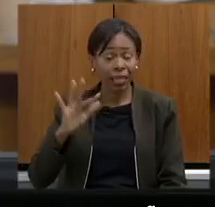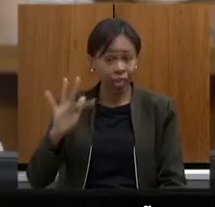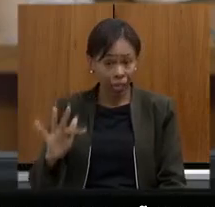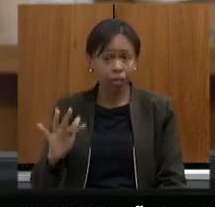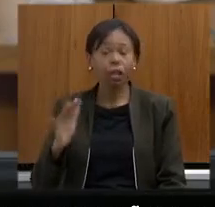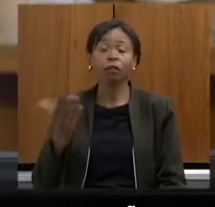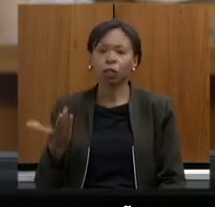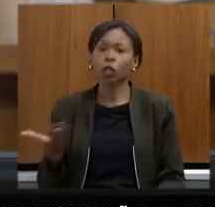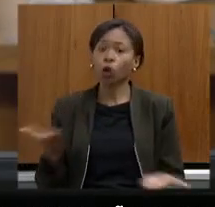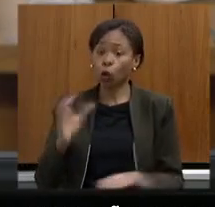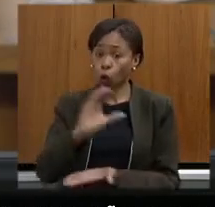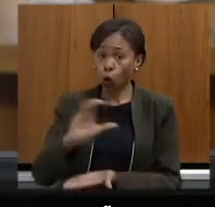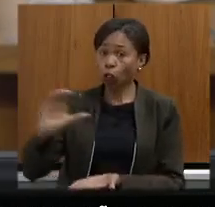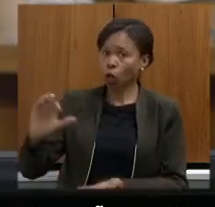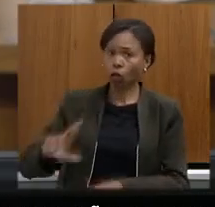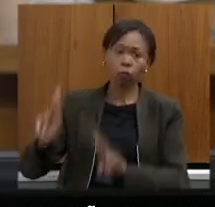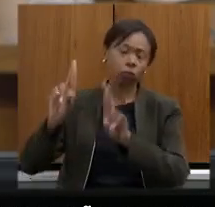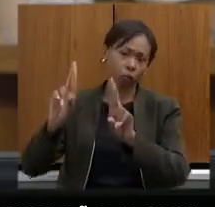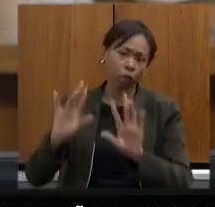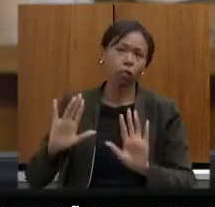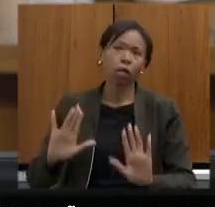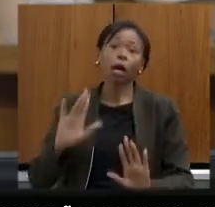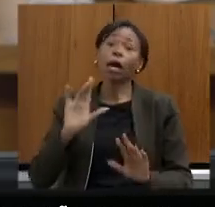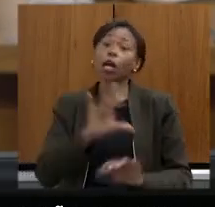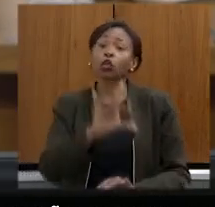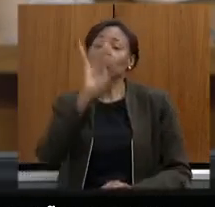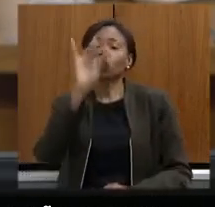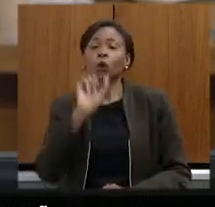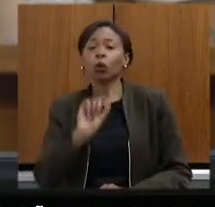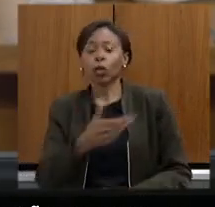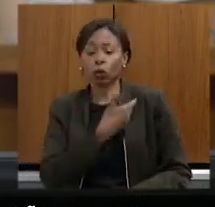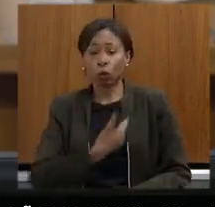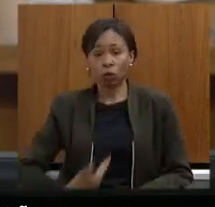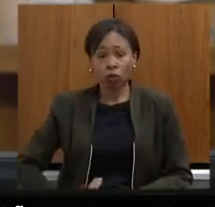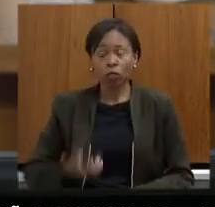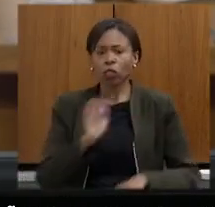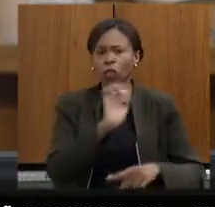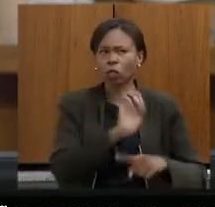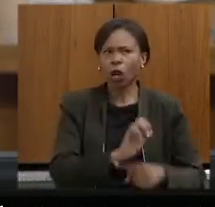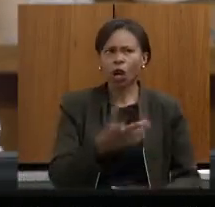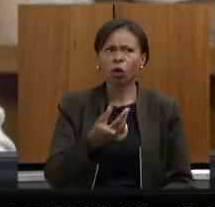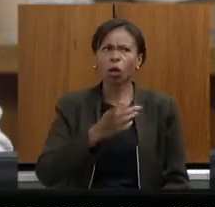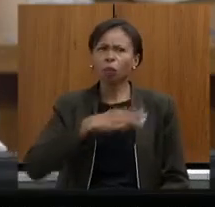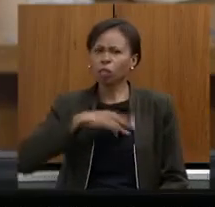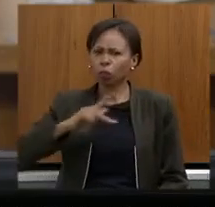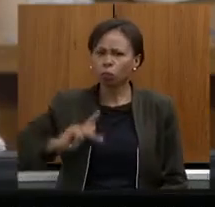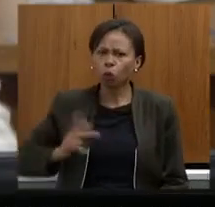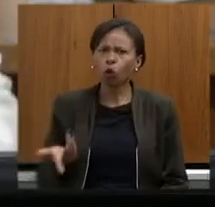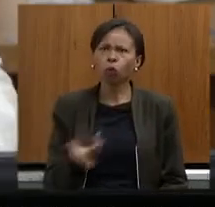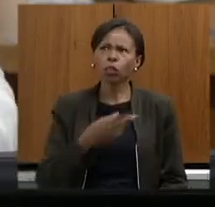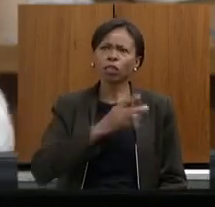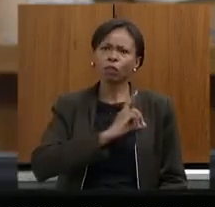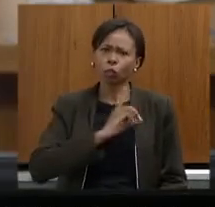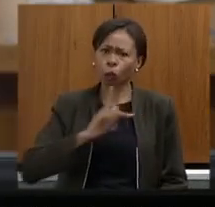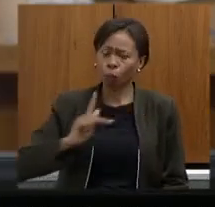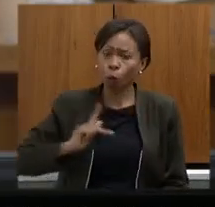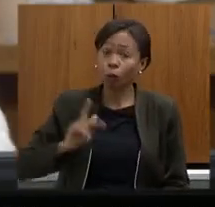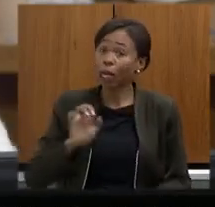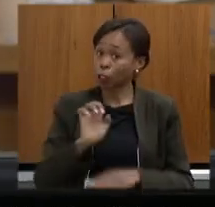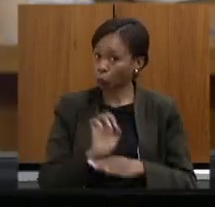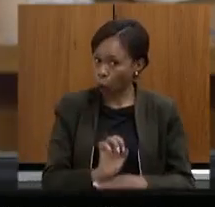e que define o que participaram os governos estaduais os Ministérios públicos estaduais defensorias públicas Ministério Público Federal